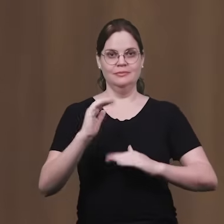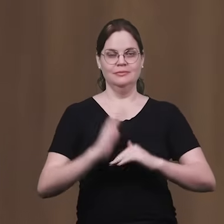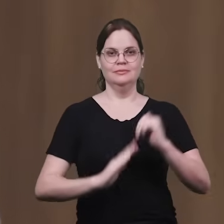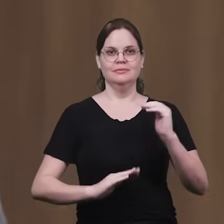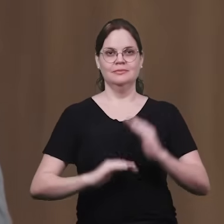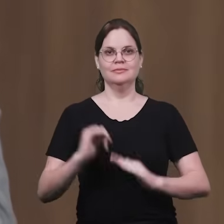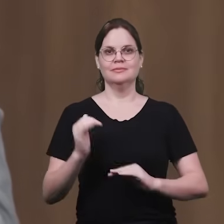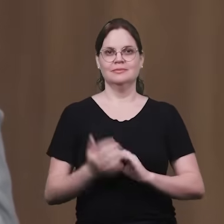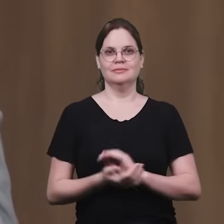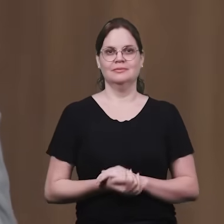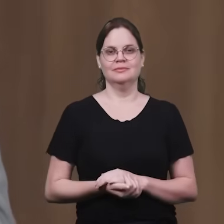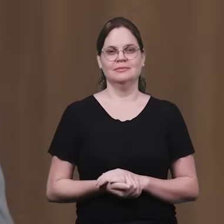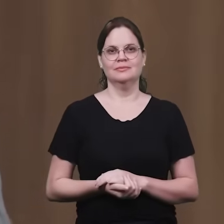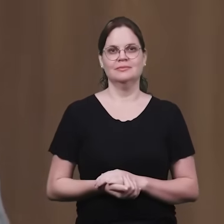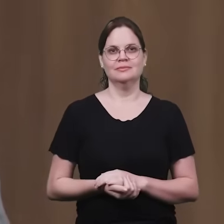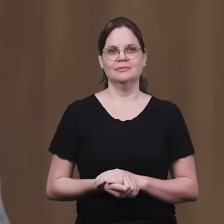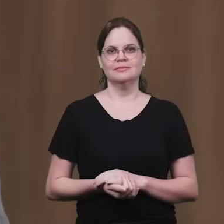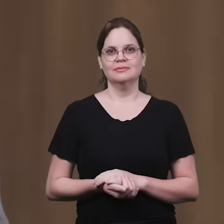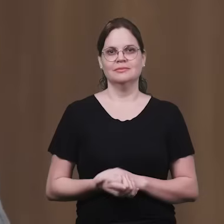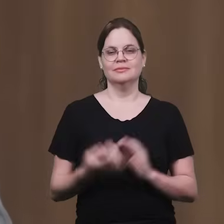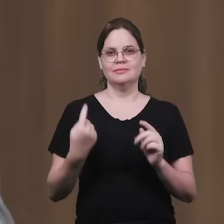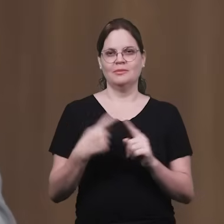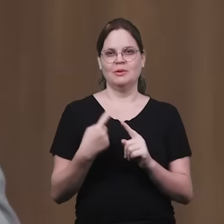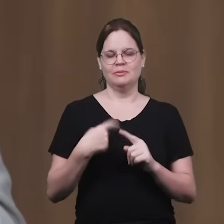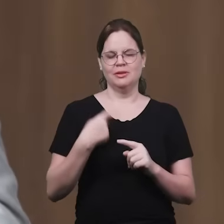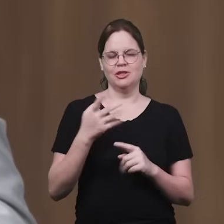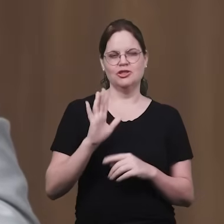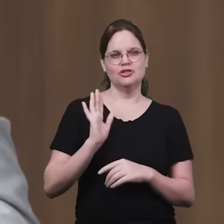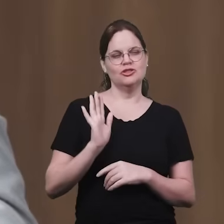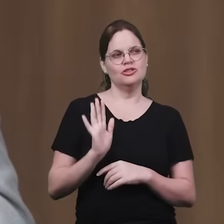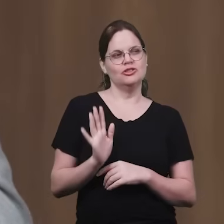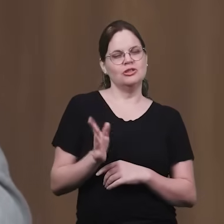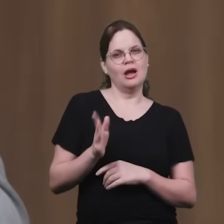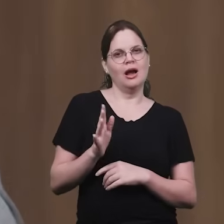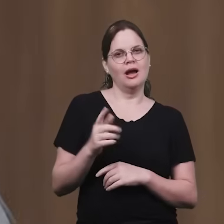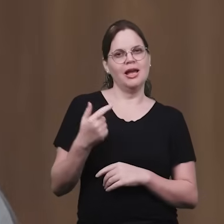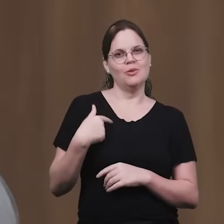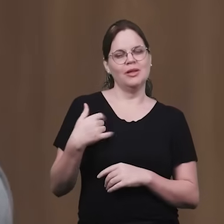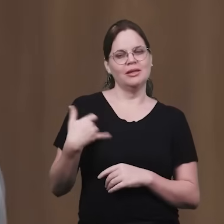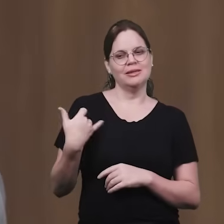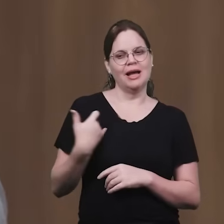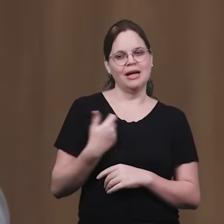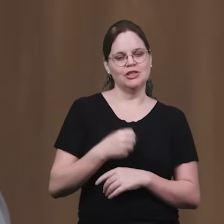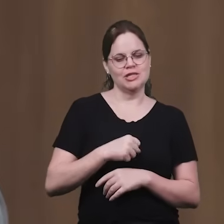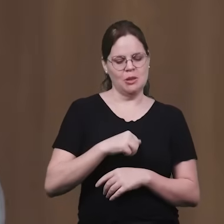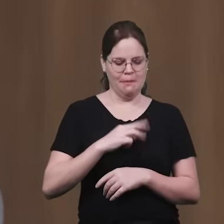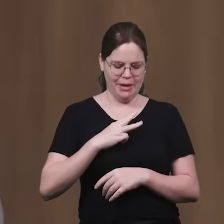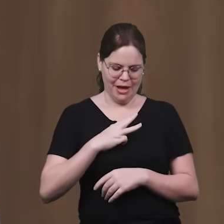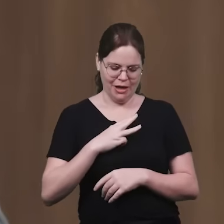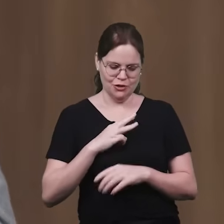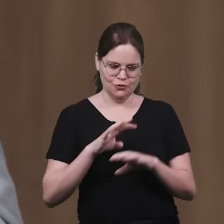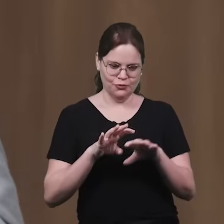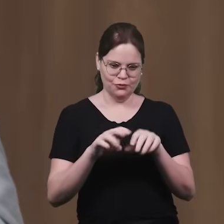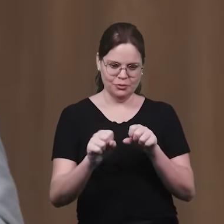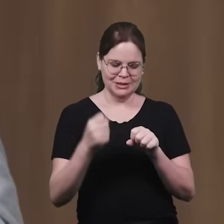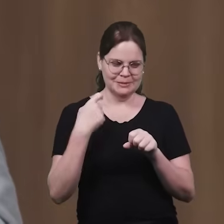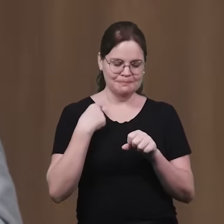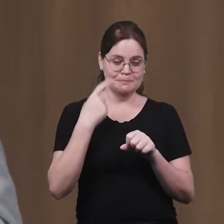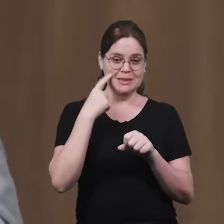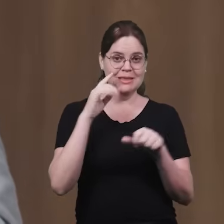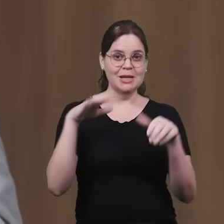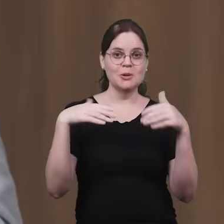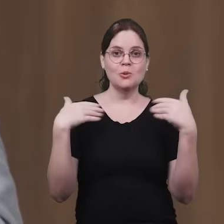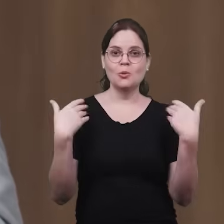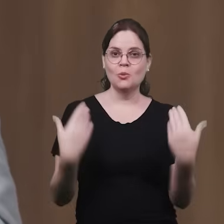você vai terminando ali o ensino médio e você precisa começar a focar em um projeto